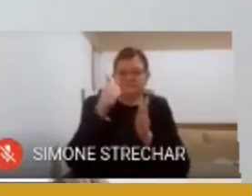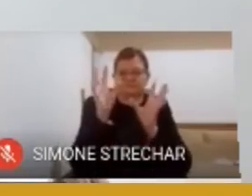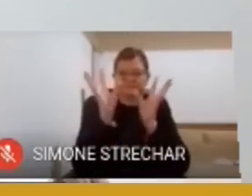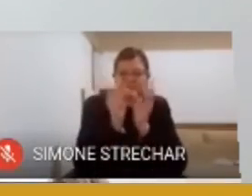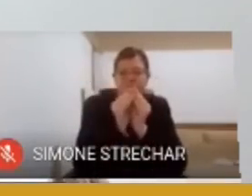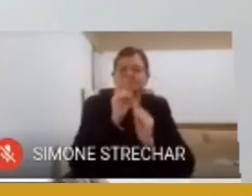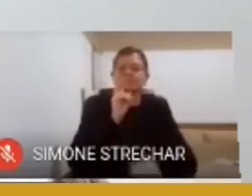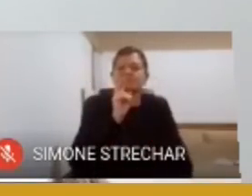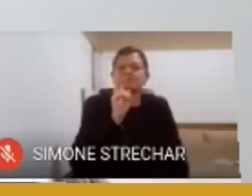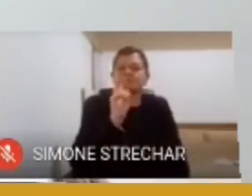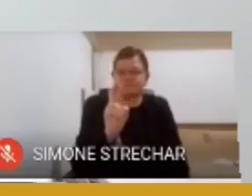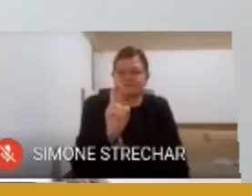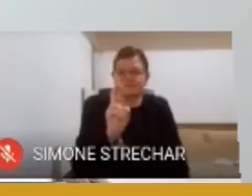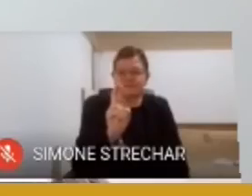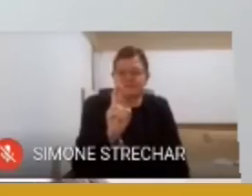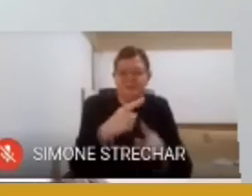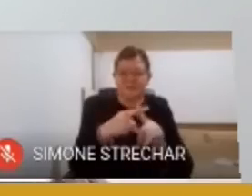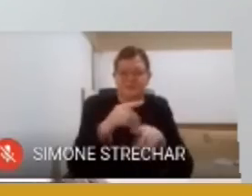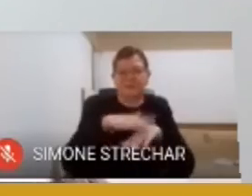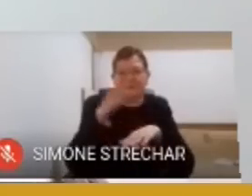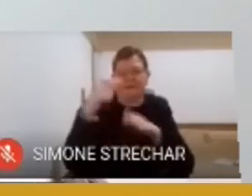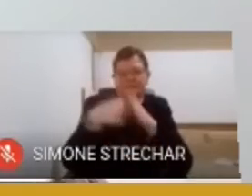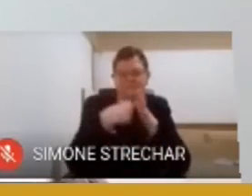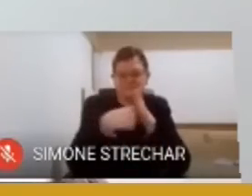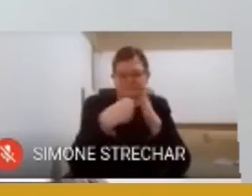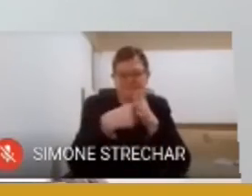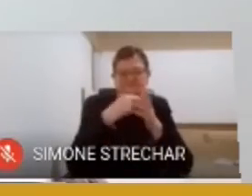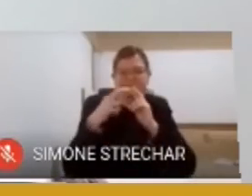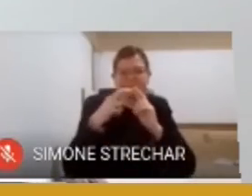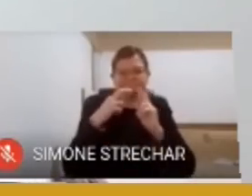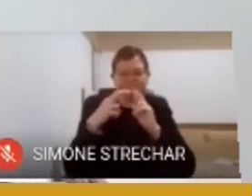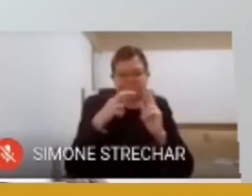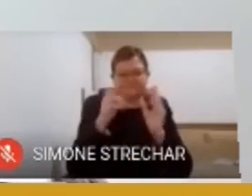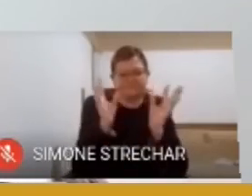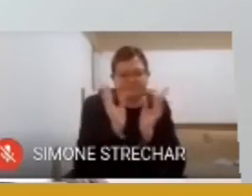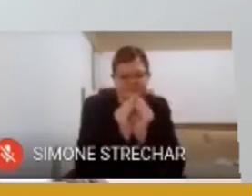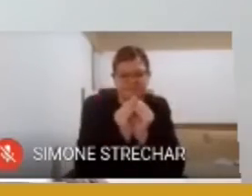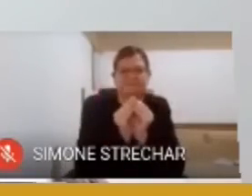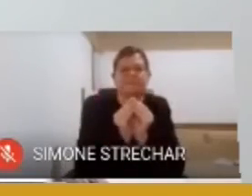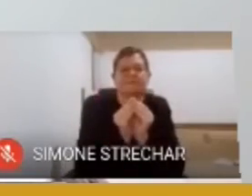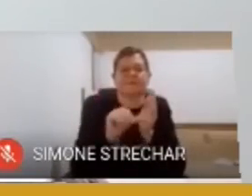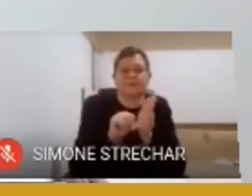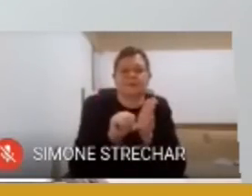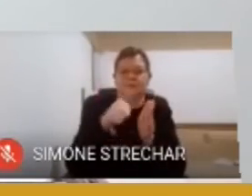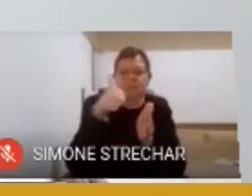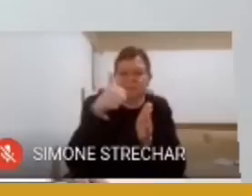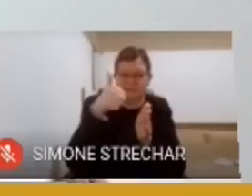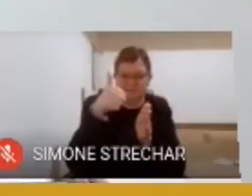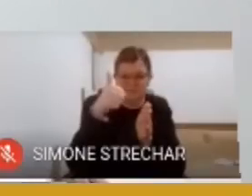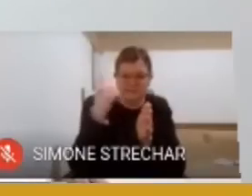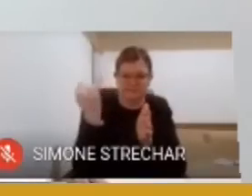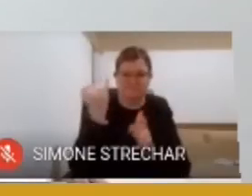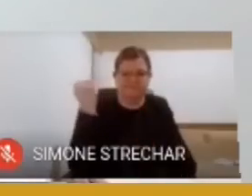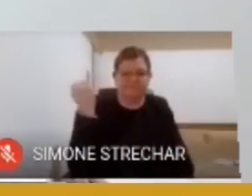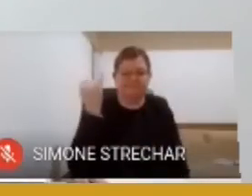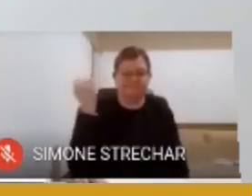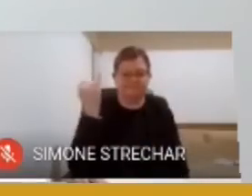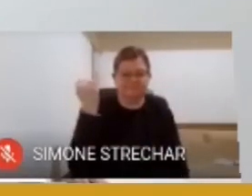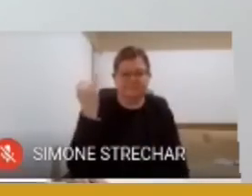ponto fundamental de destacar é que o abusador sexual ou abusadora sexual tem medo da